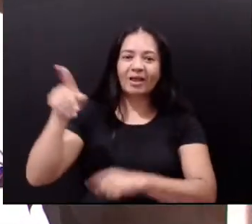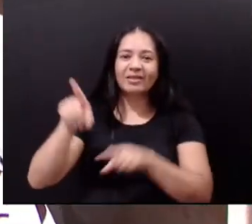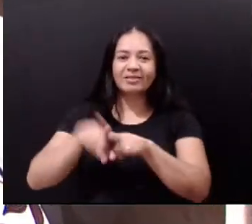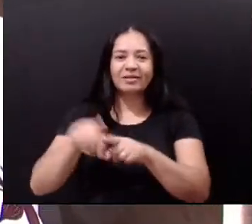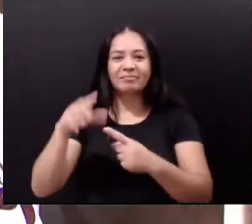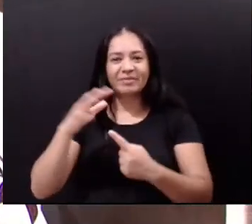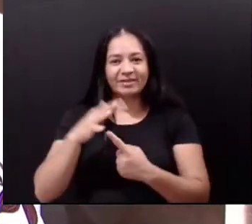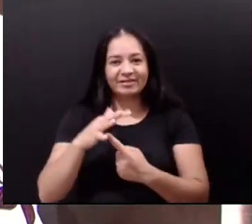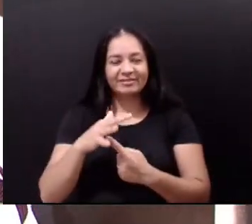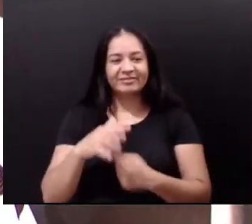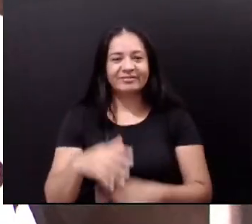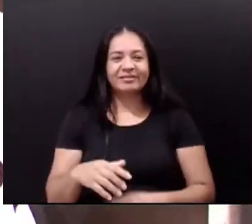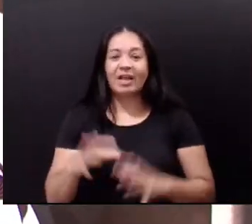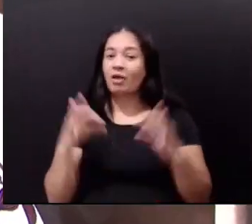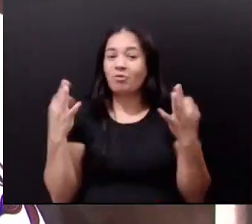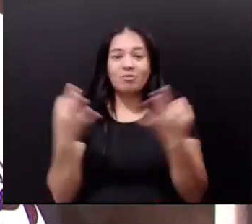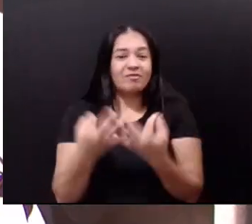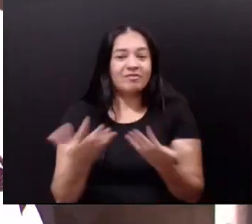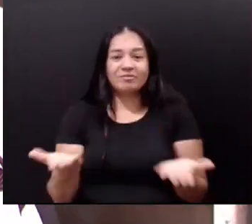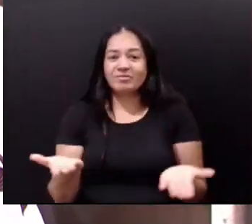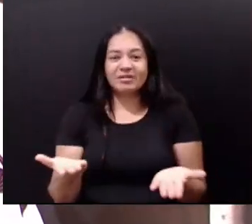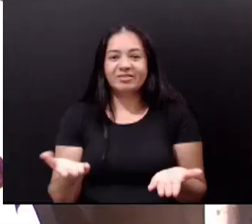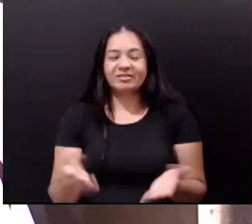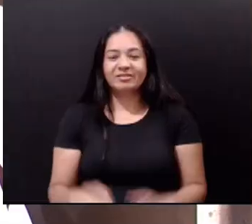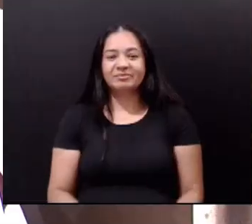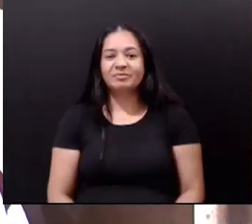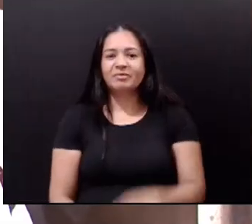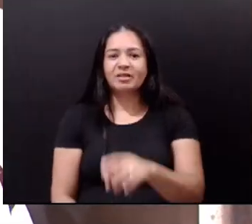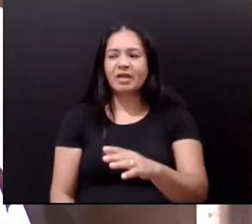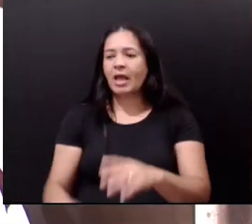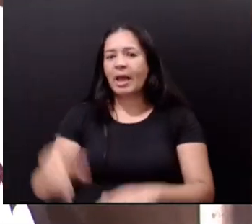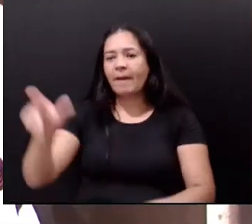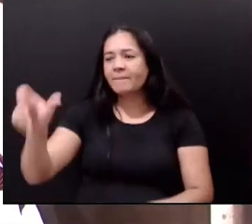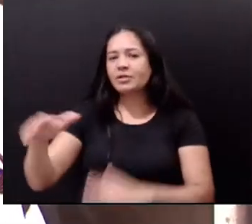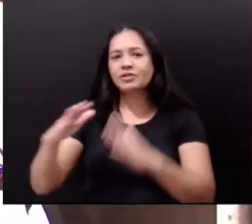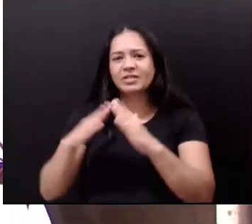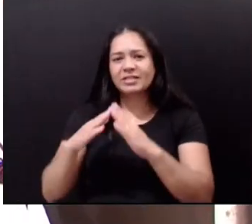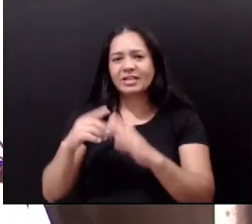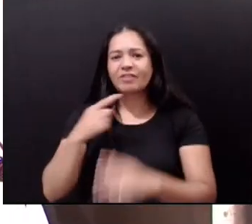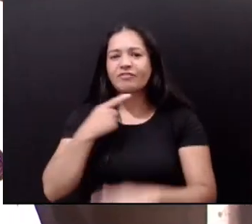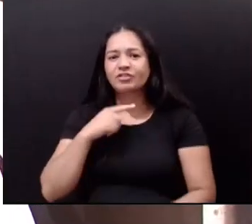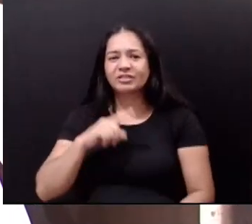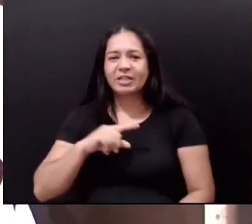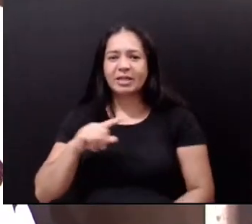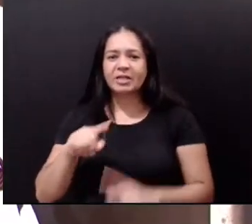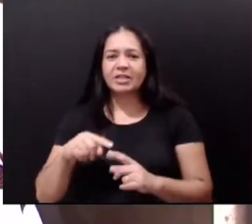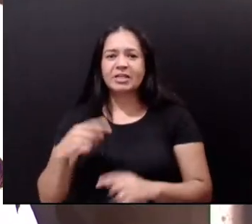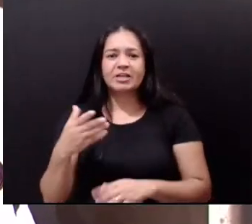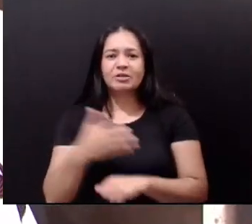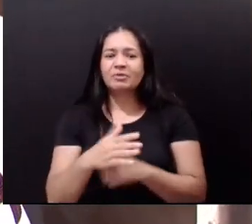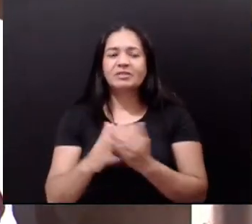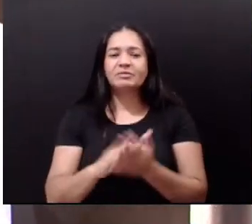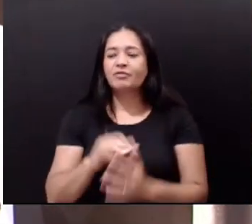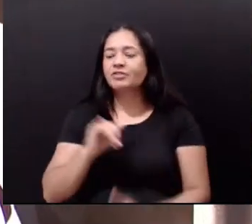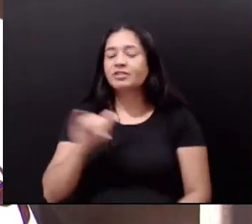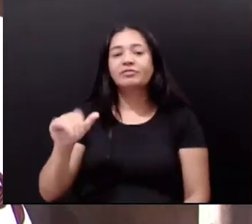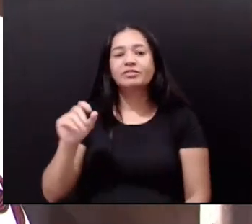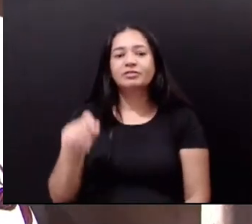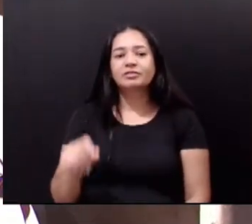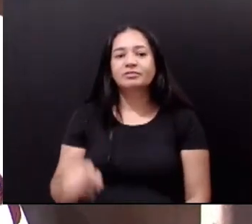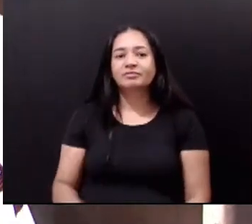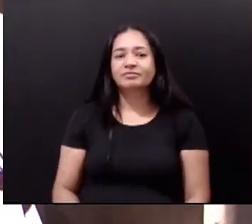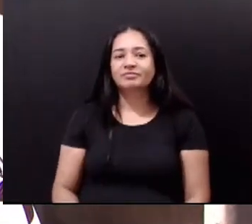família. E para quem está em casa e tem vontade, não vem, o que você diria para a pessoa ir cantar? Eu diria, eu insisto